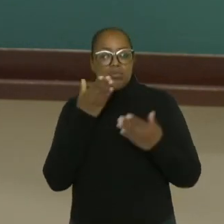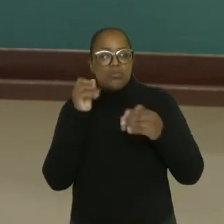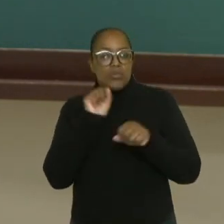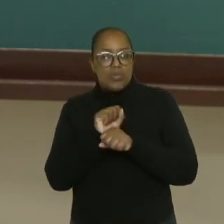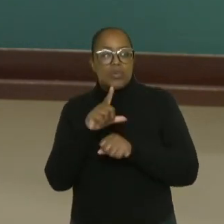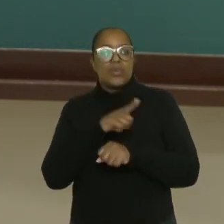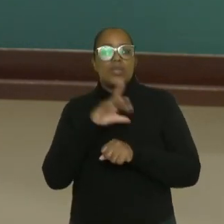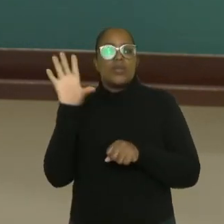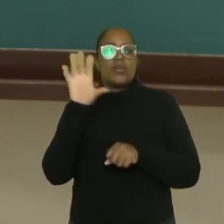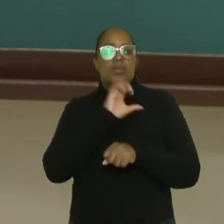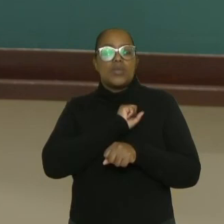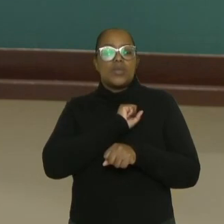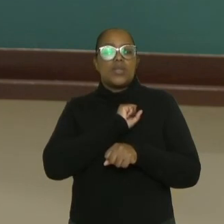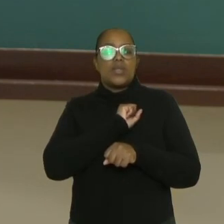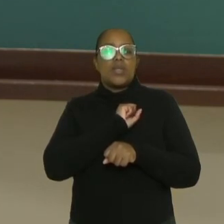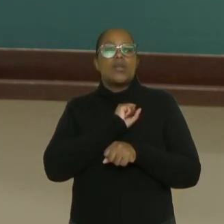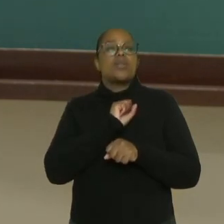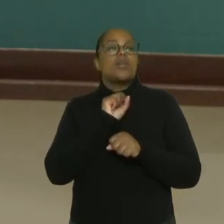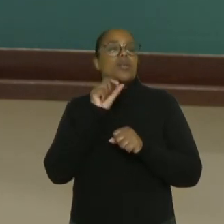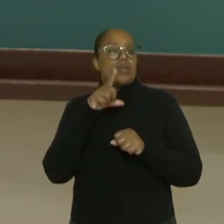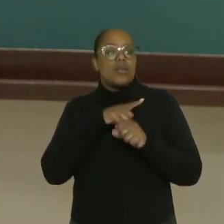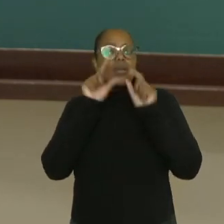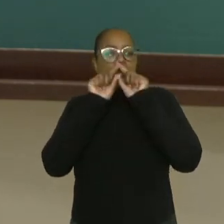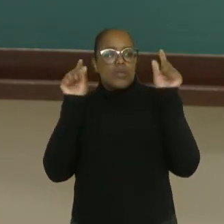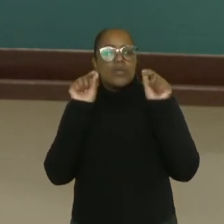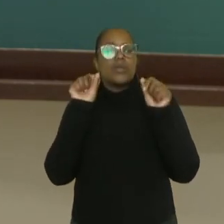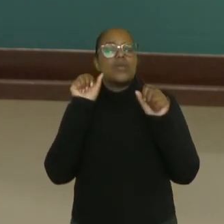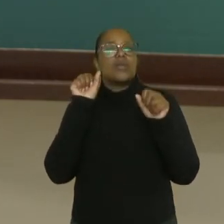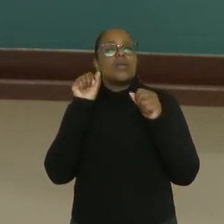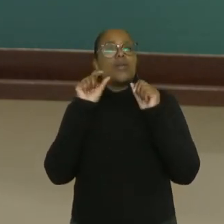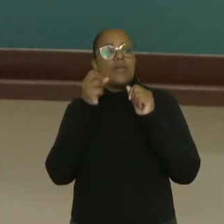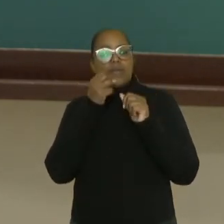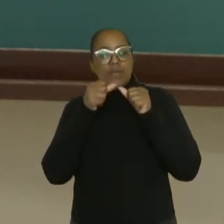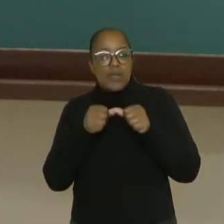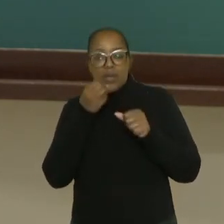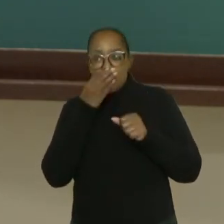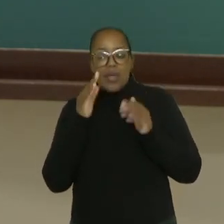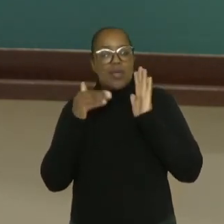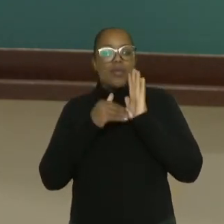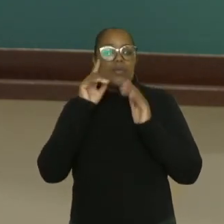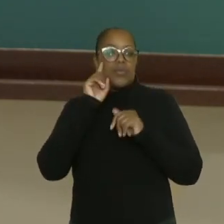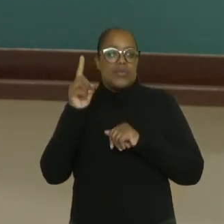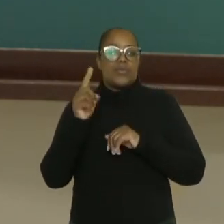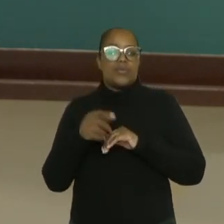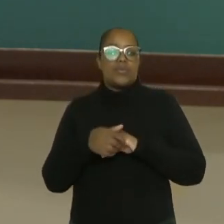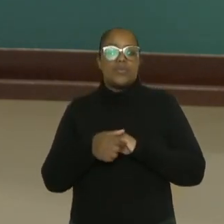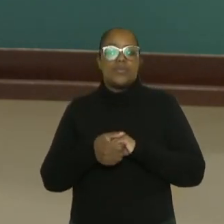tenham gostado, aqui estão nossas referências e, gente, fiquem bem, até a próxima!